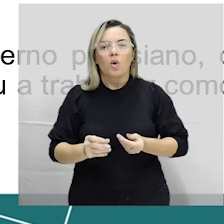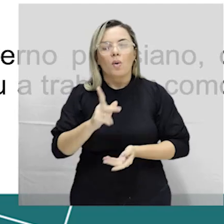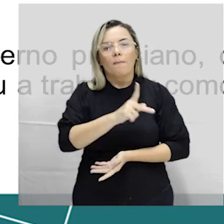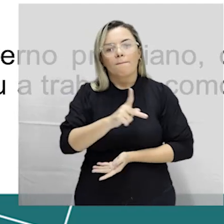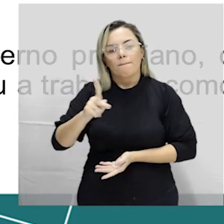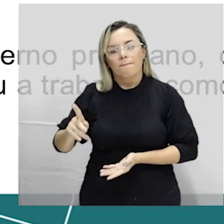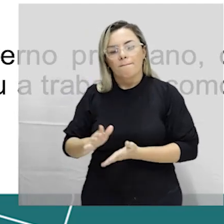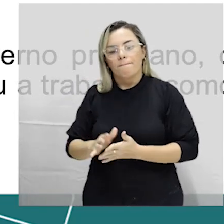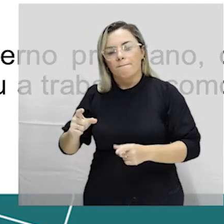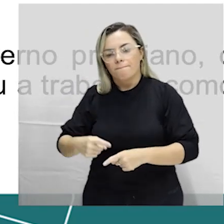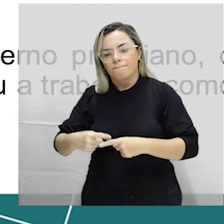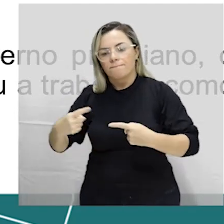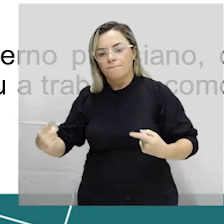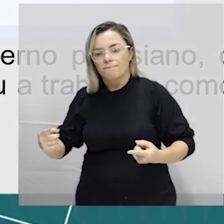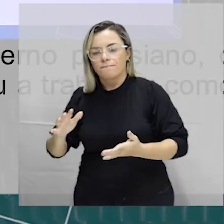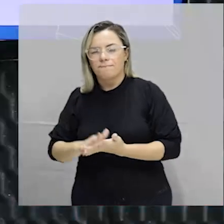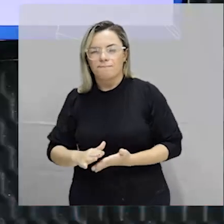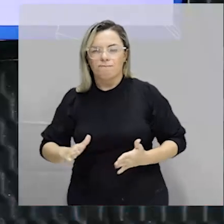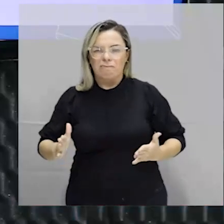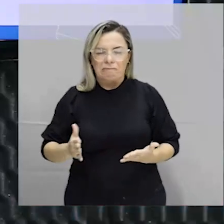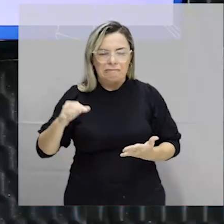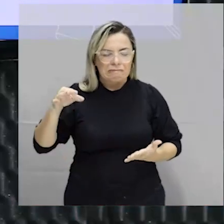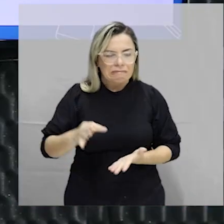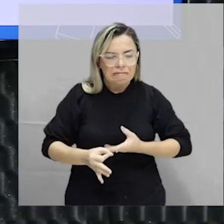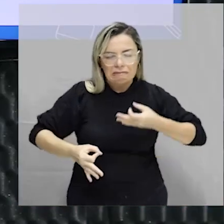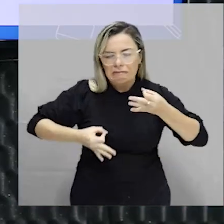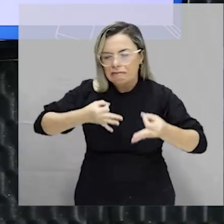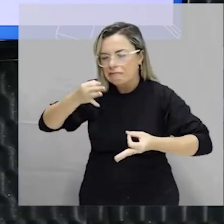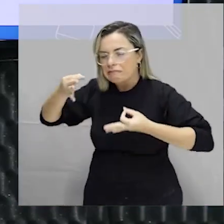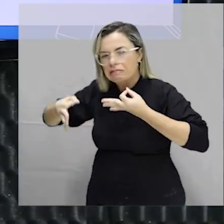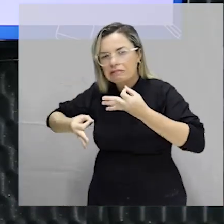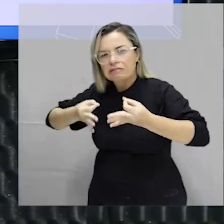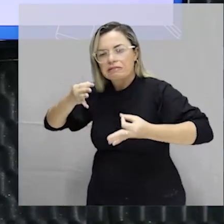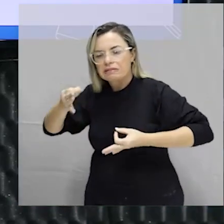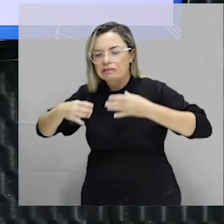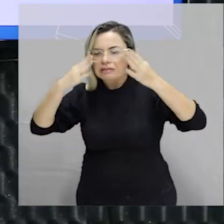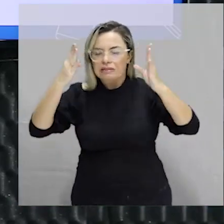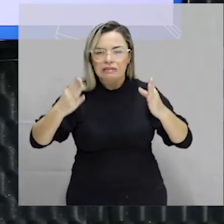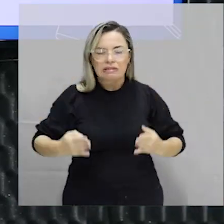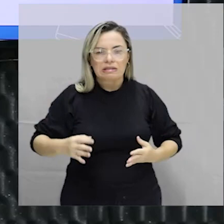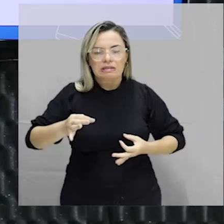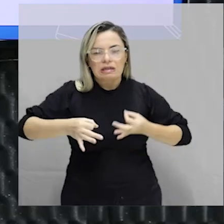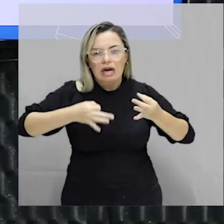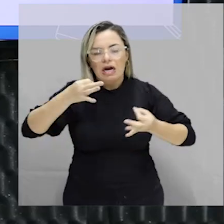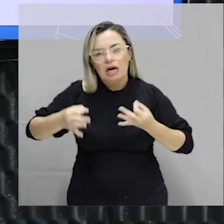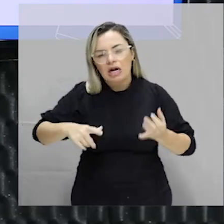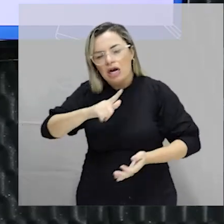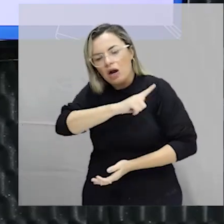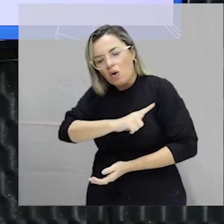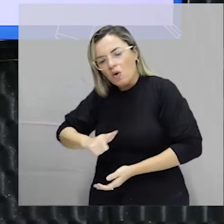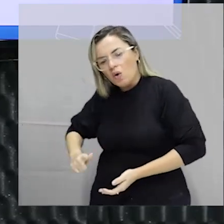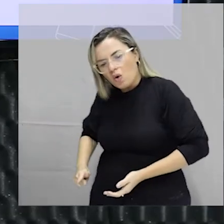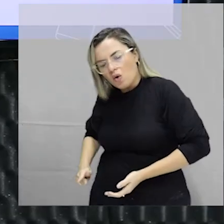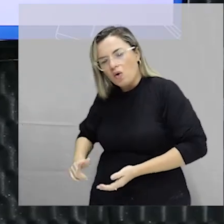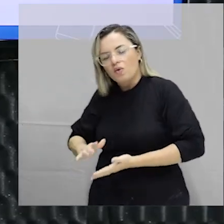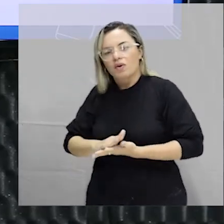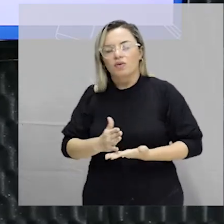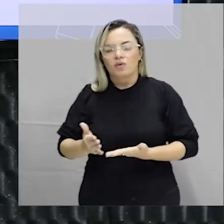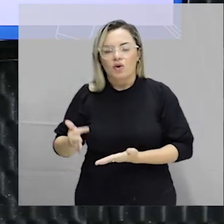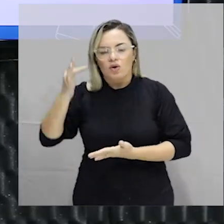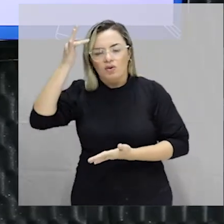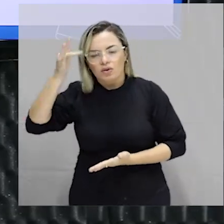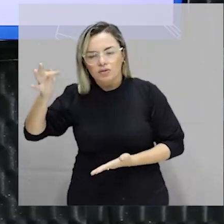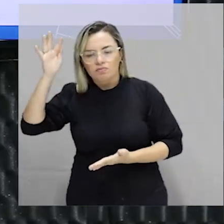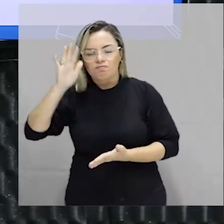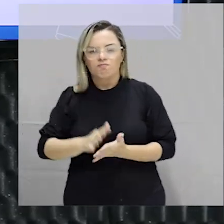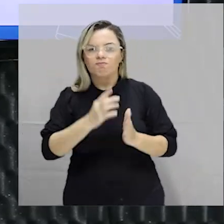No entanto, por ter uma crítica muito severa, muito ávida ao governo da Prússia, o filósofo